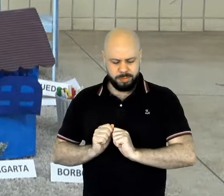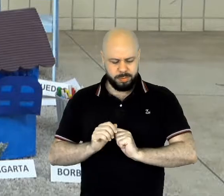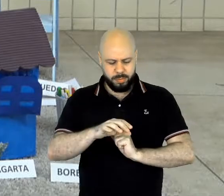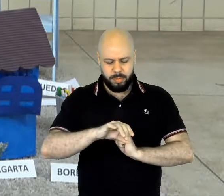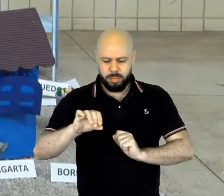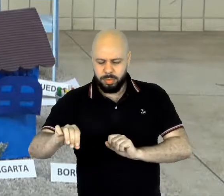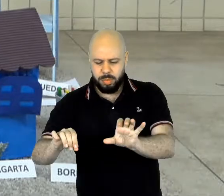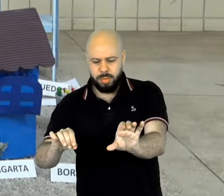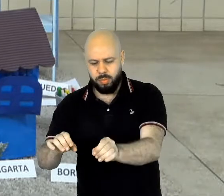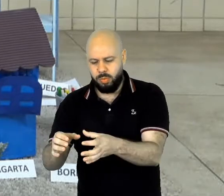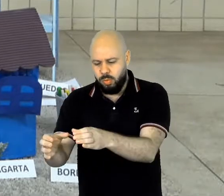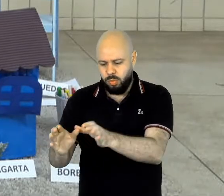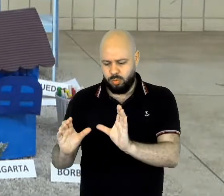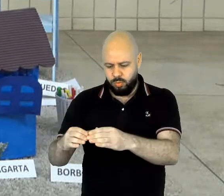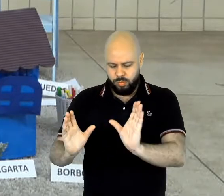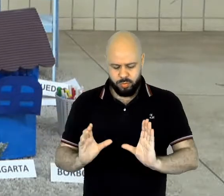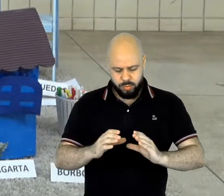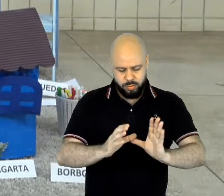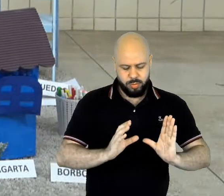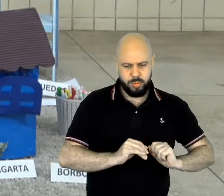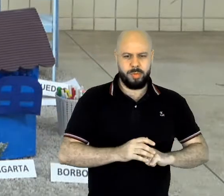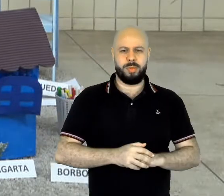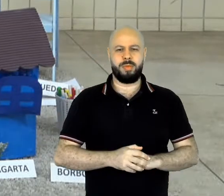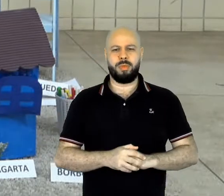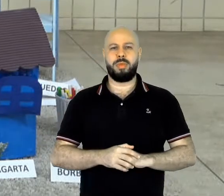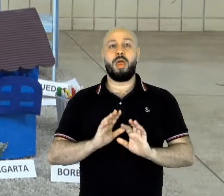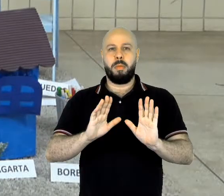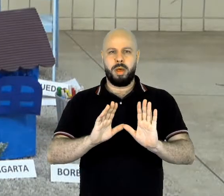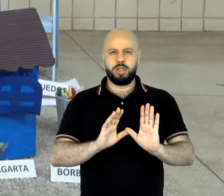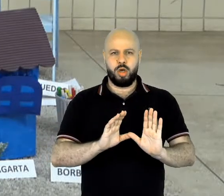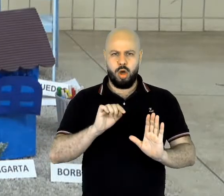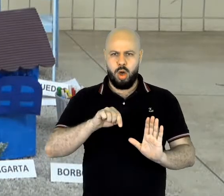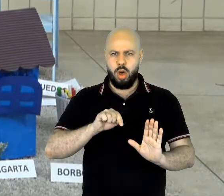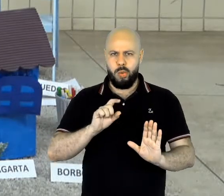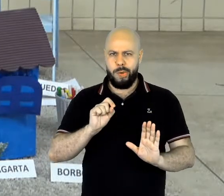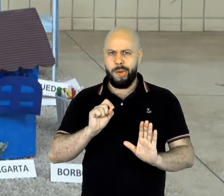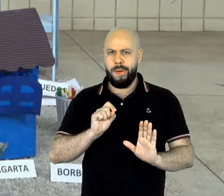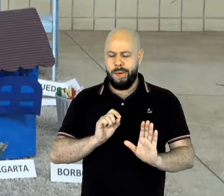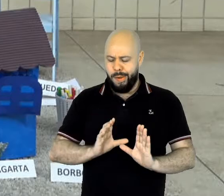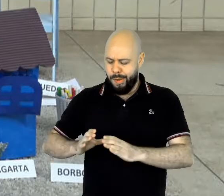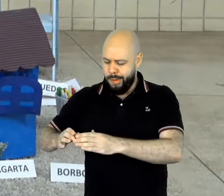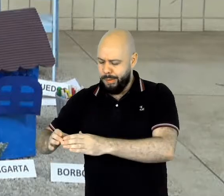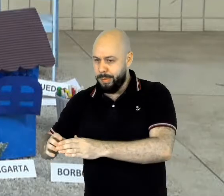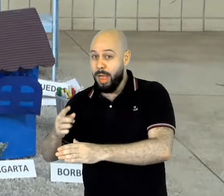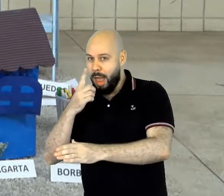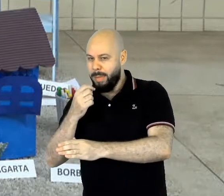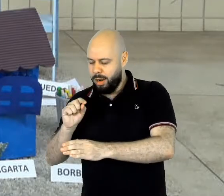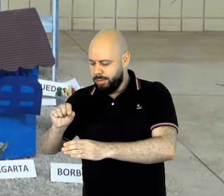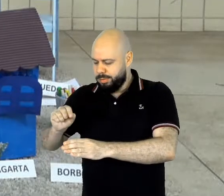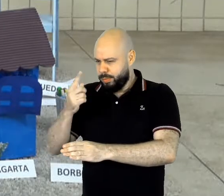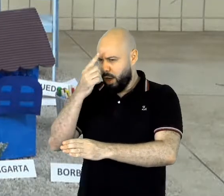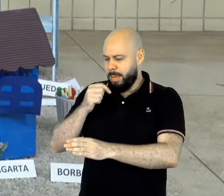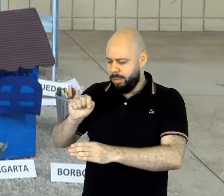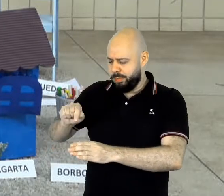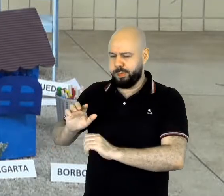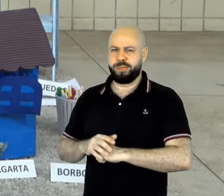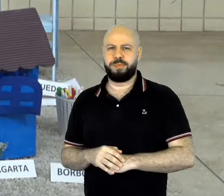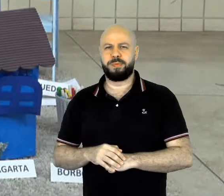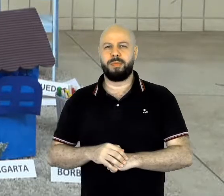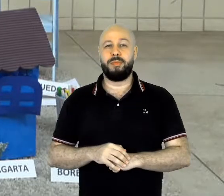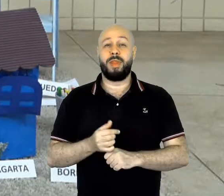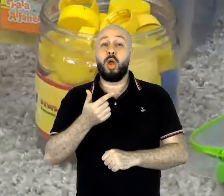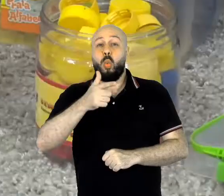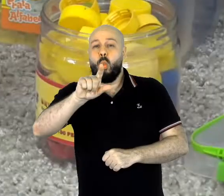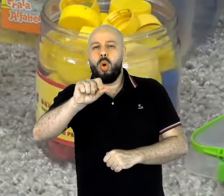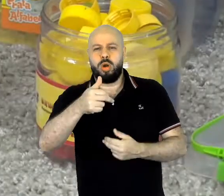tem disponível. Assim, ó, amarelo desse lado. Feito isso, você vai escolher mais outro objeto para que a sua criança ela